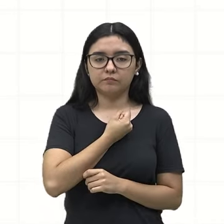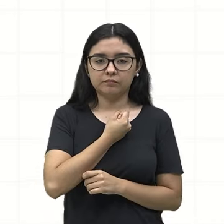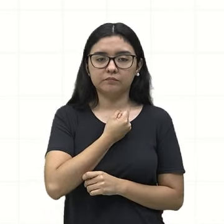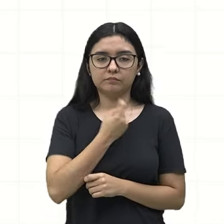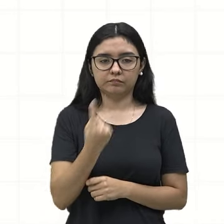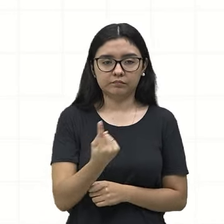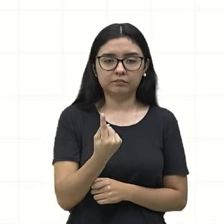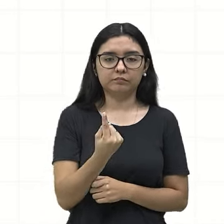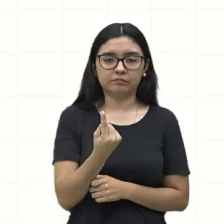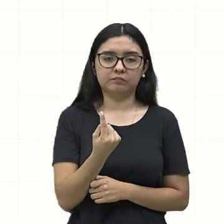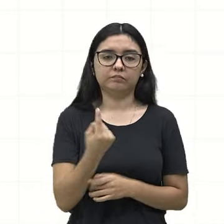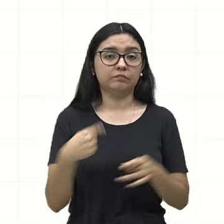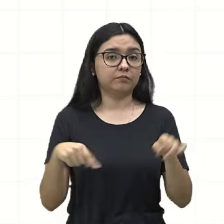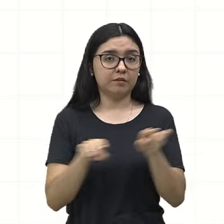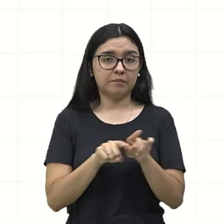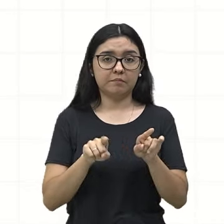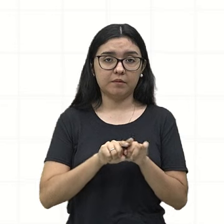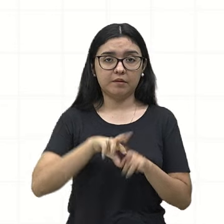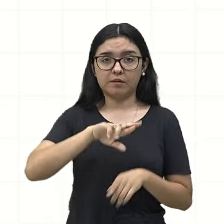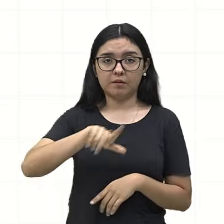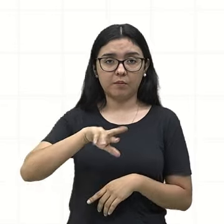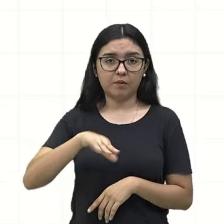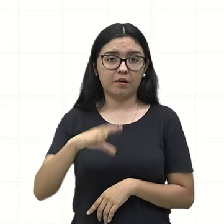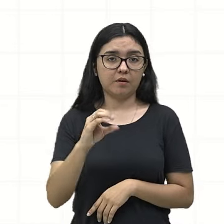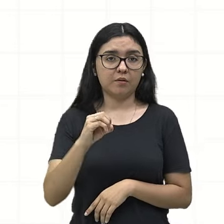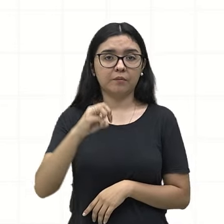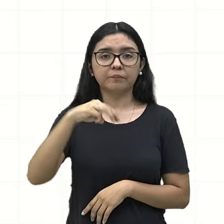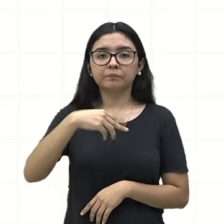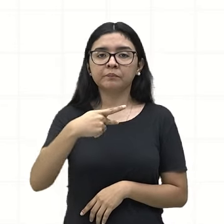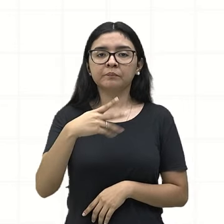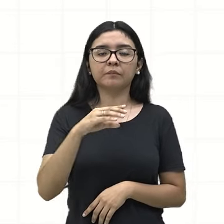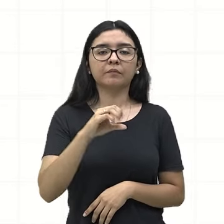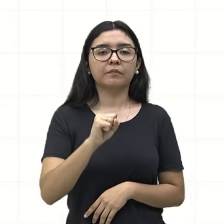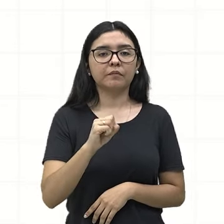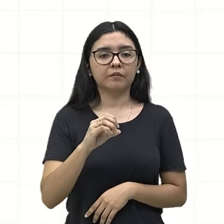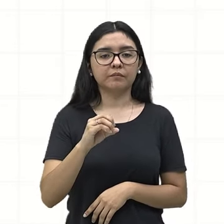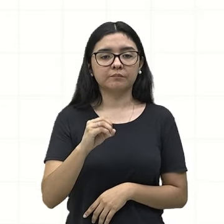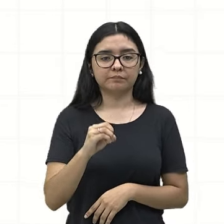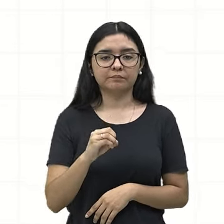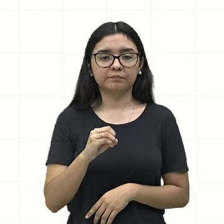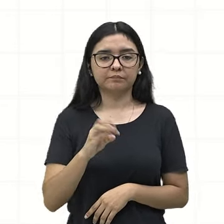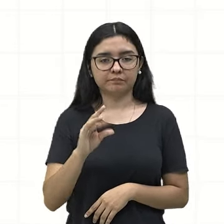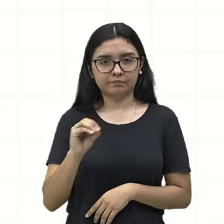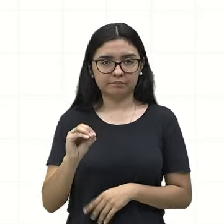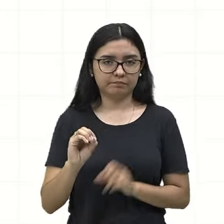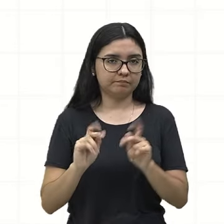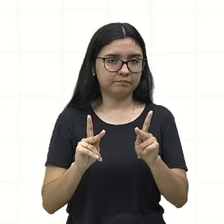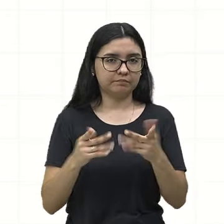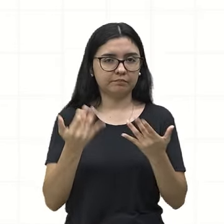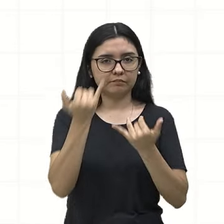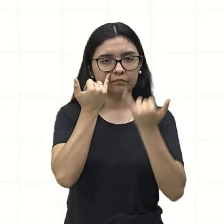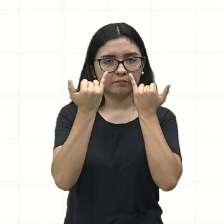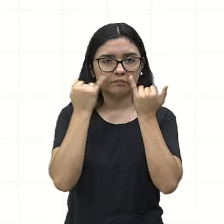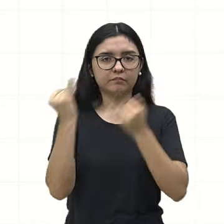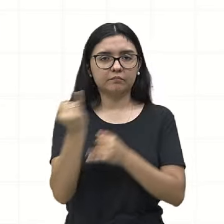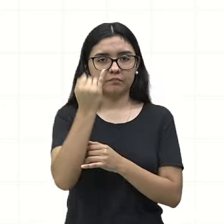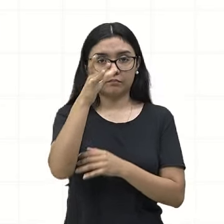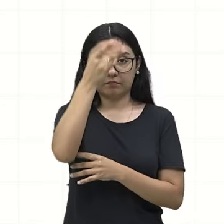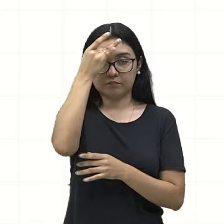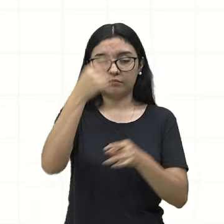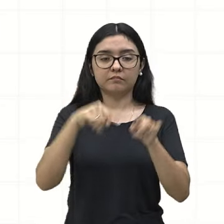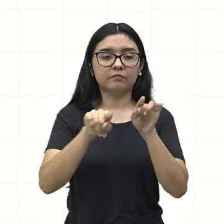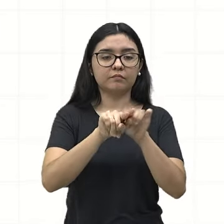nem tampouco ele é número composto, tá bom? Não primo e nem composto. Tá legal? Agora, olha a informação bacana. Guarda essa informação